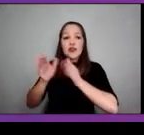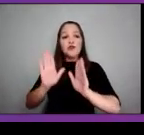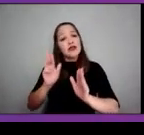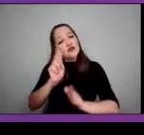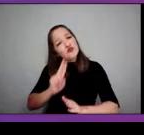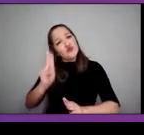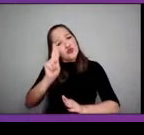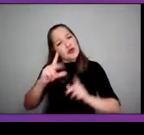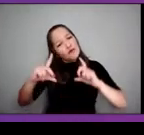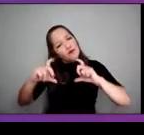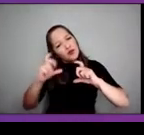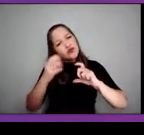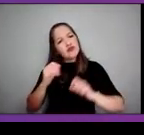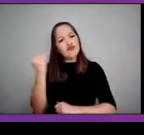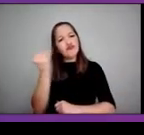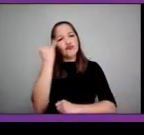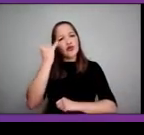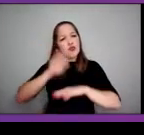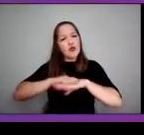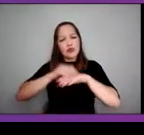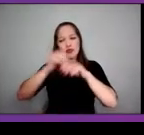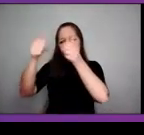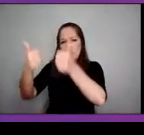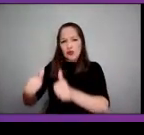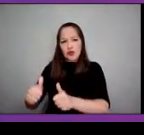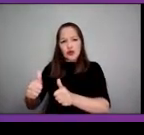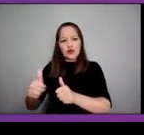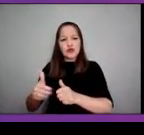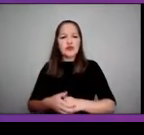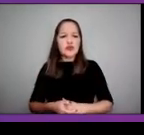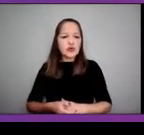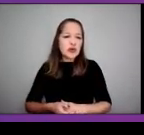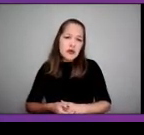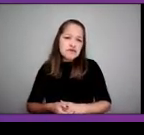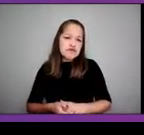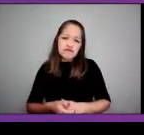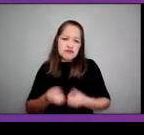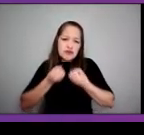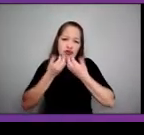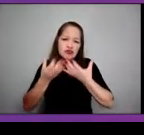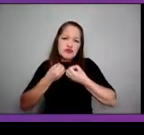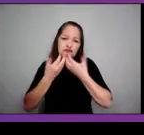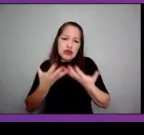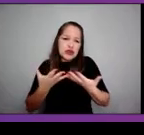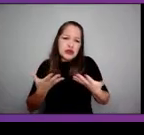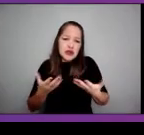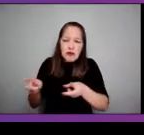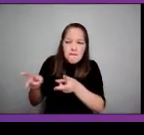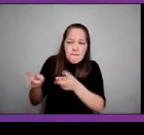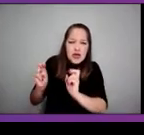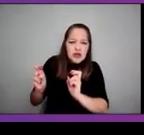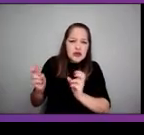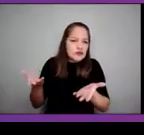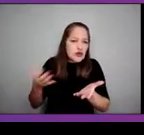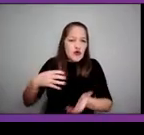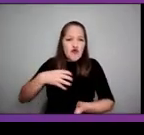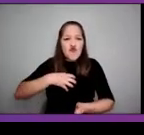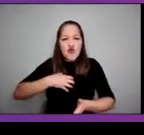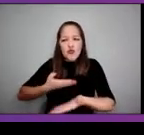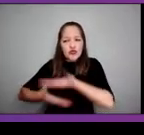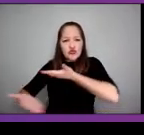né você uso da construção da imagem como uma expressão né como uma percepção uma forma de